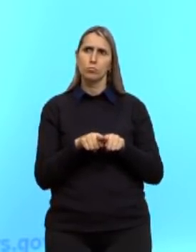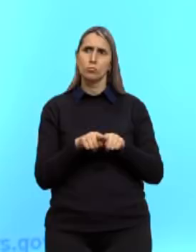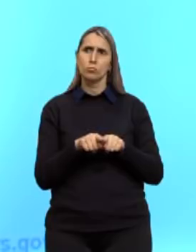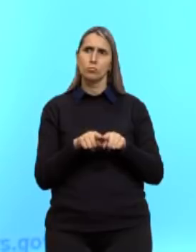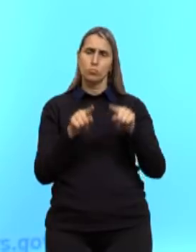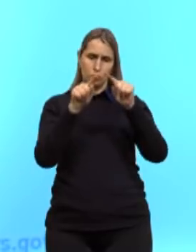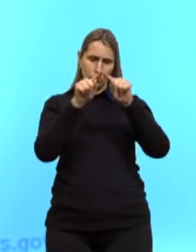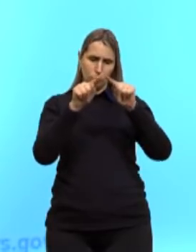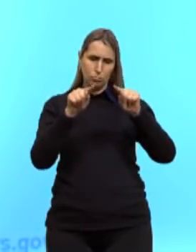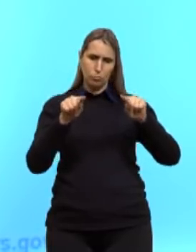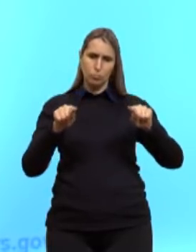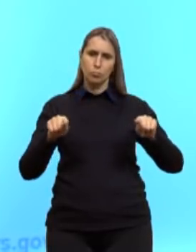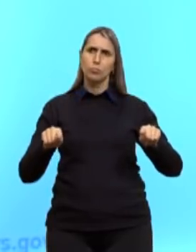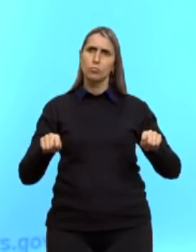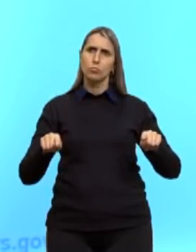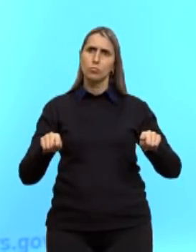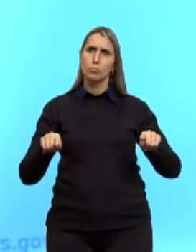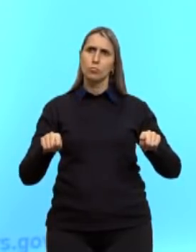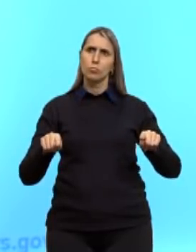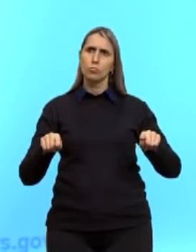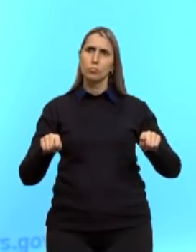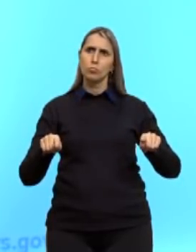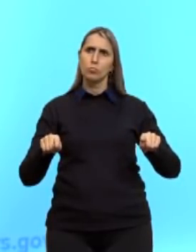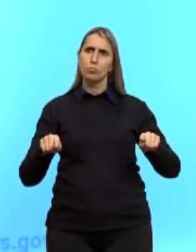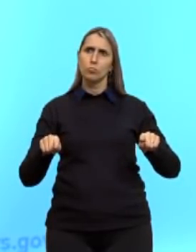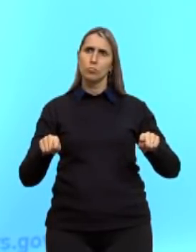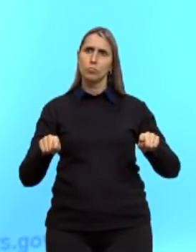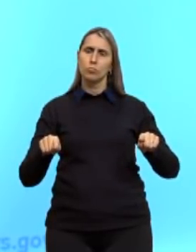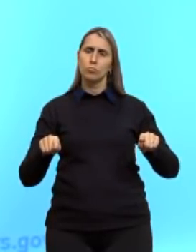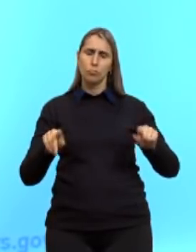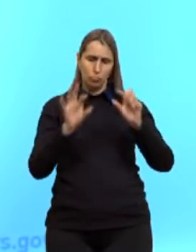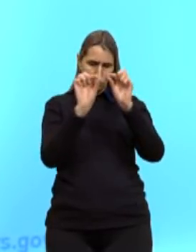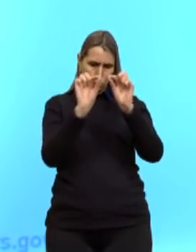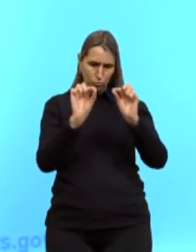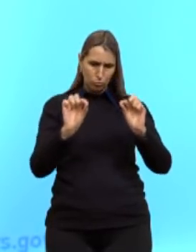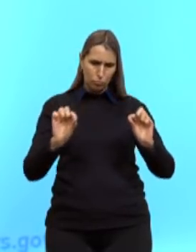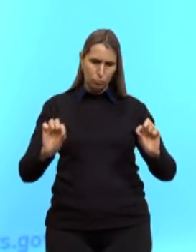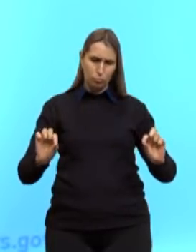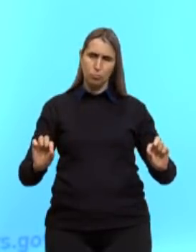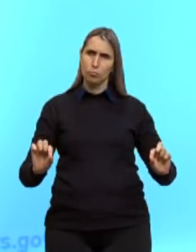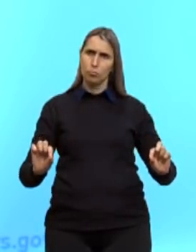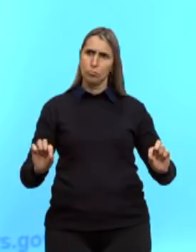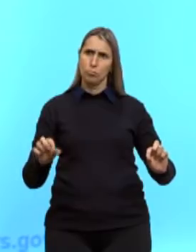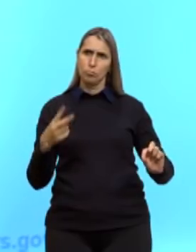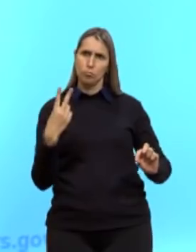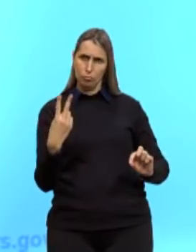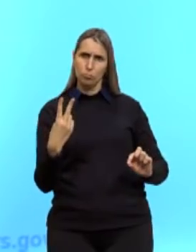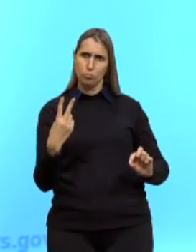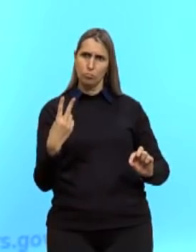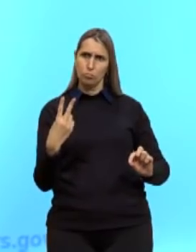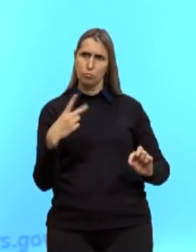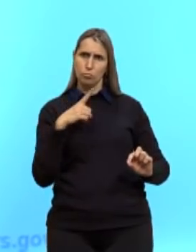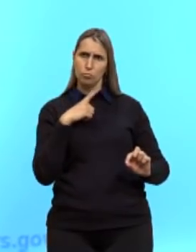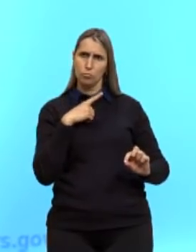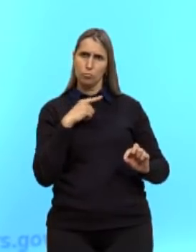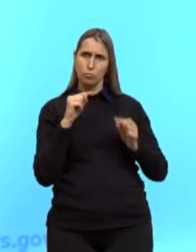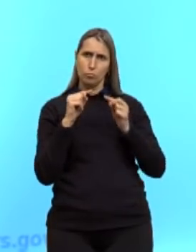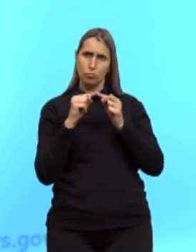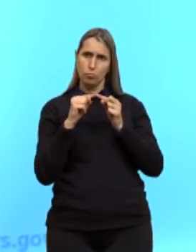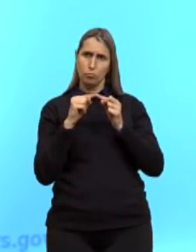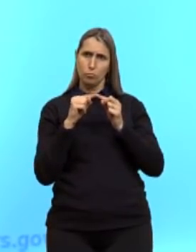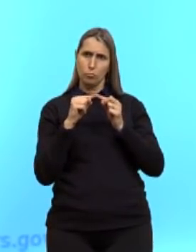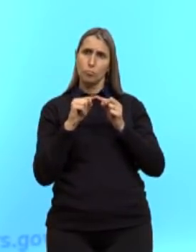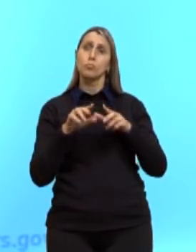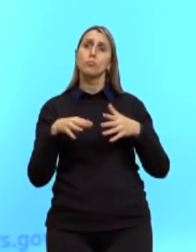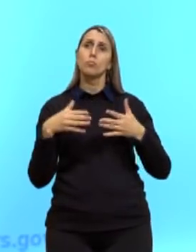transversais que no prolongamento de ambas em duas delas têm um ponto comum